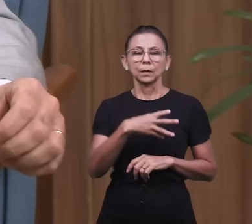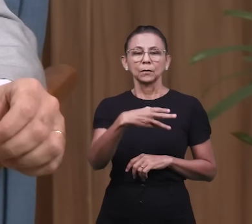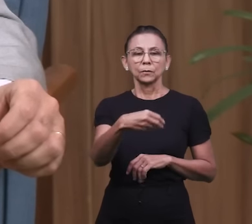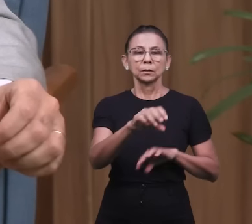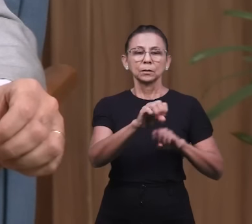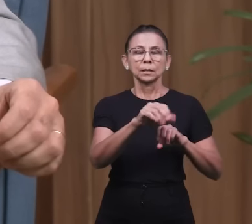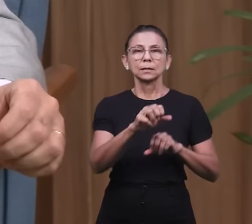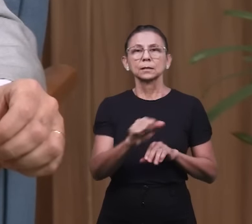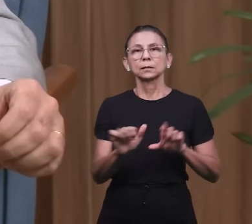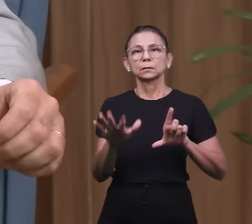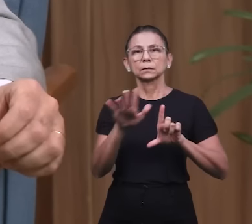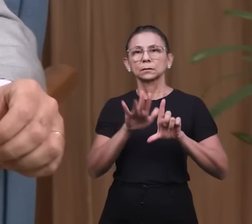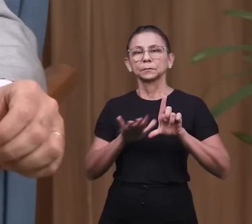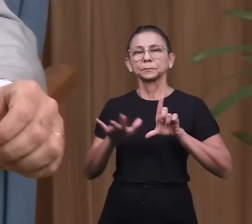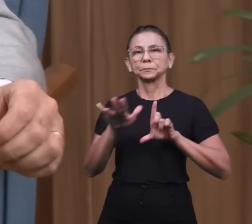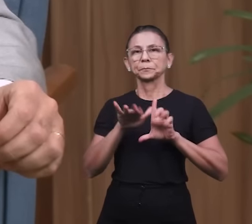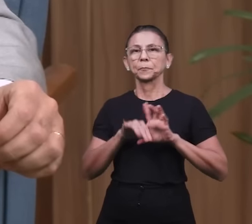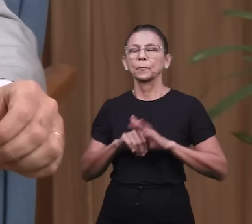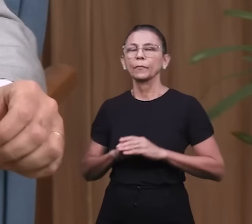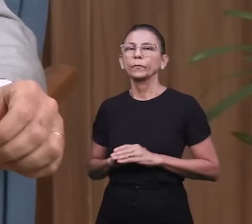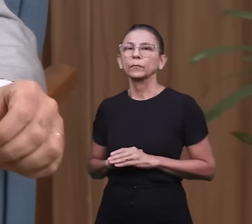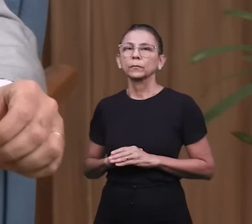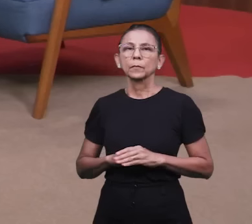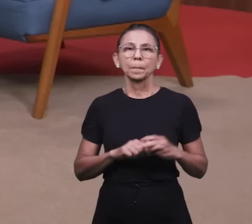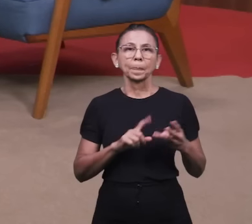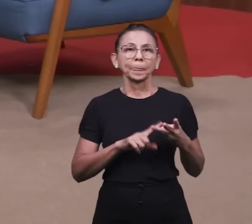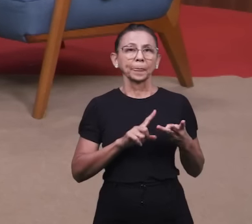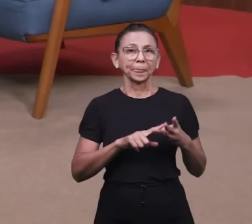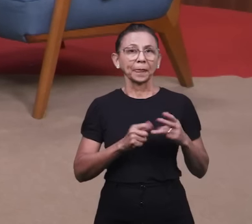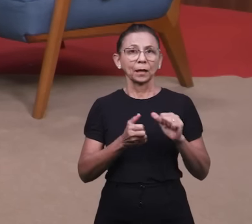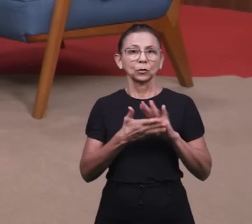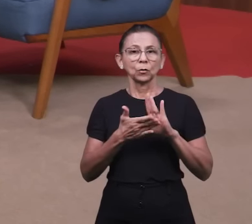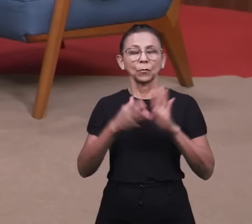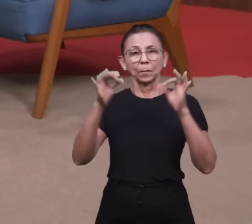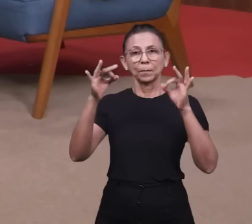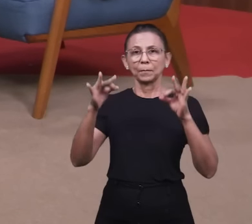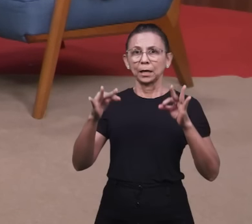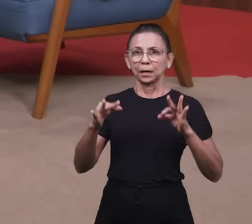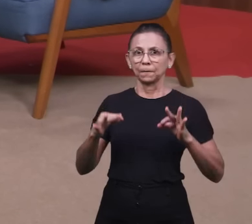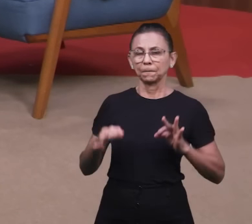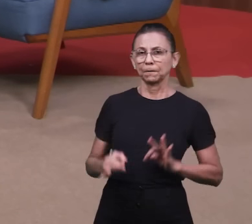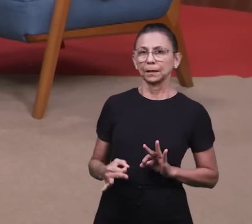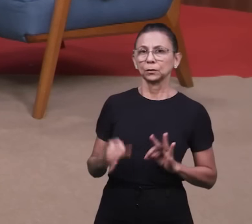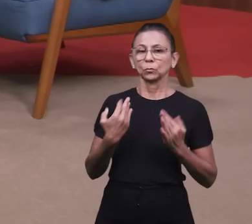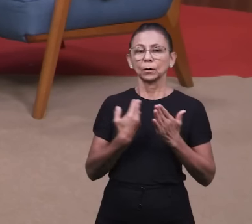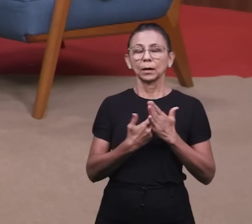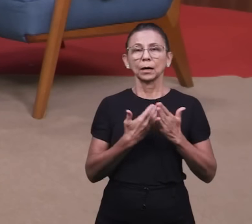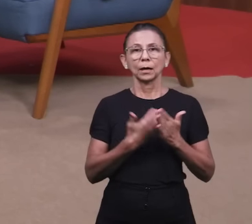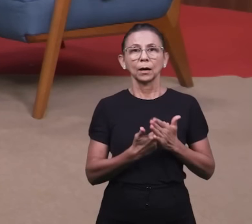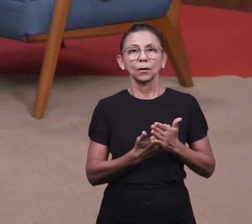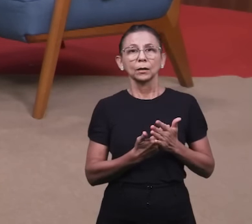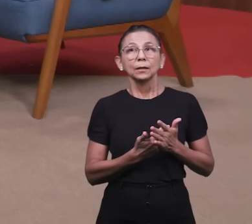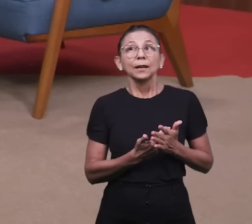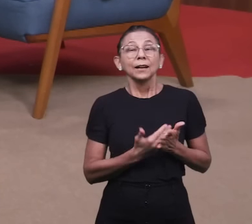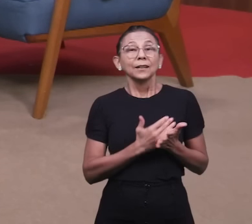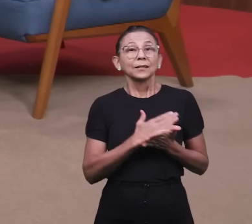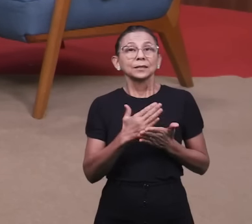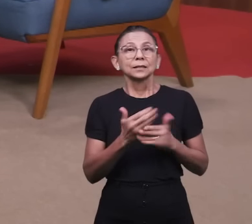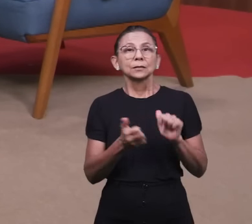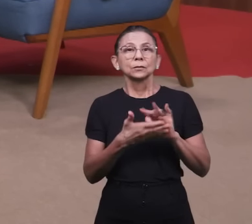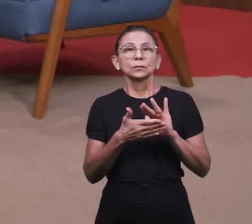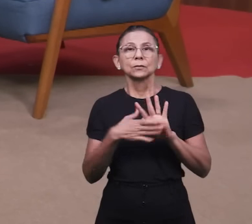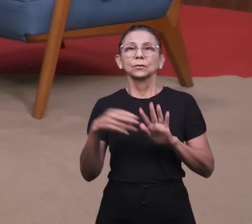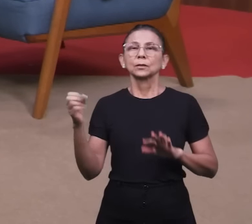a educação dos filhos na era digital no quadro perfeito louvor a tia Janaína zumaki vai começar